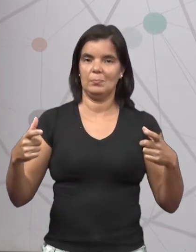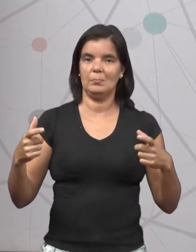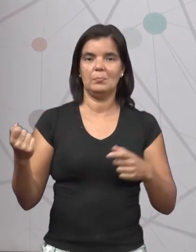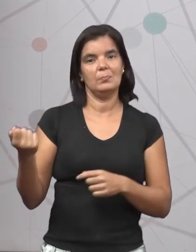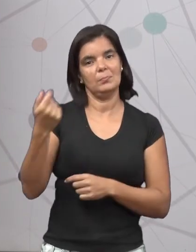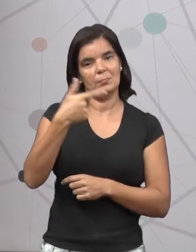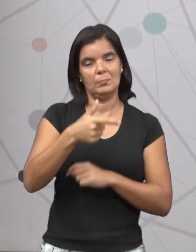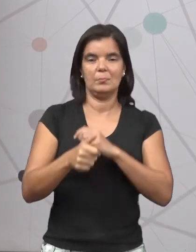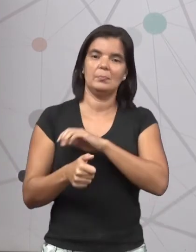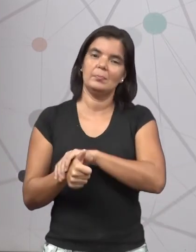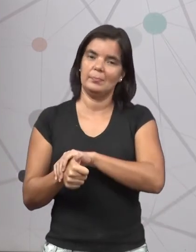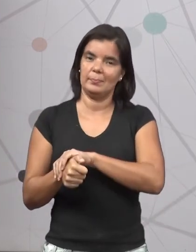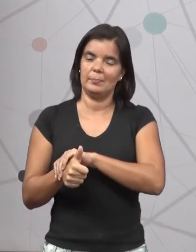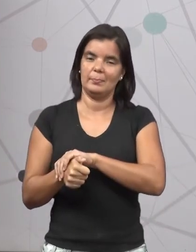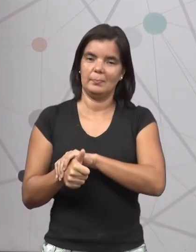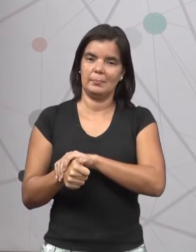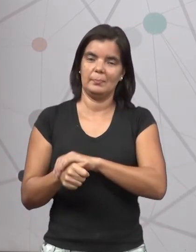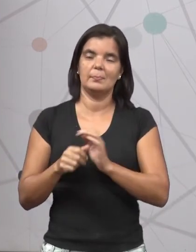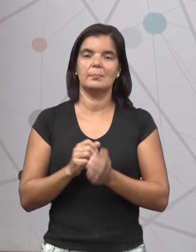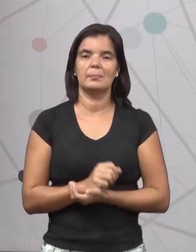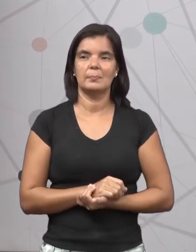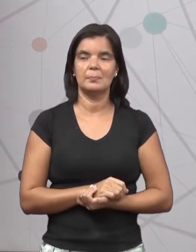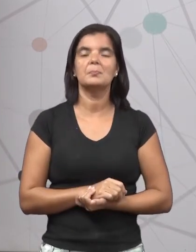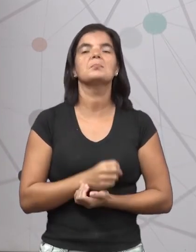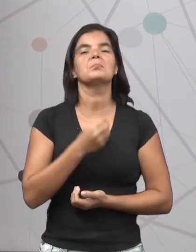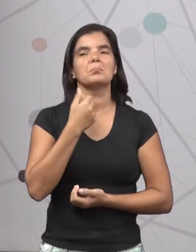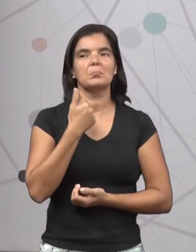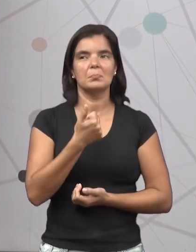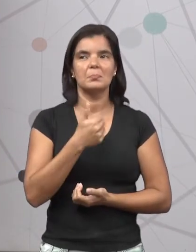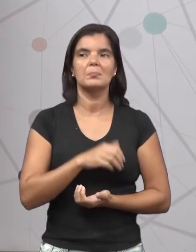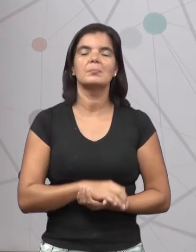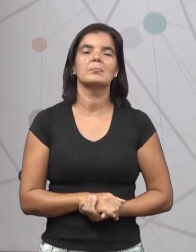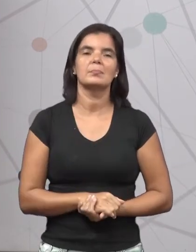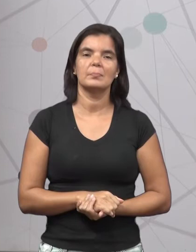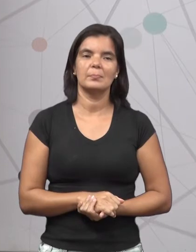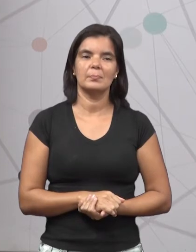que o passo da tartaruga. Muito bem.